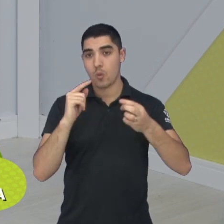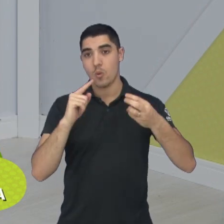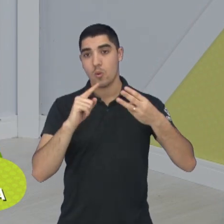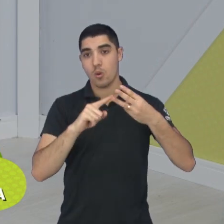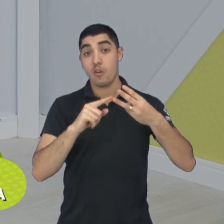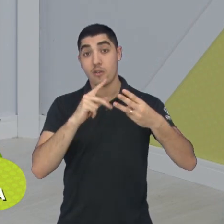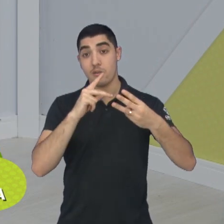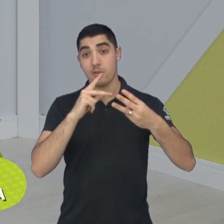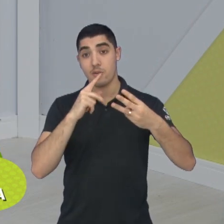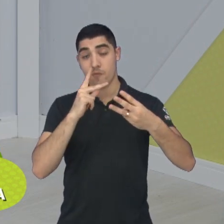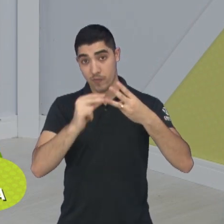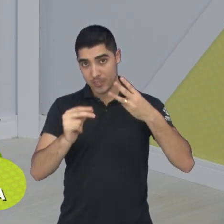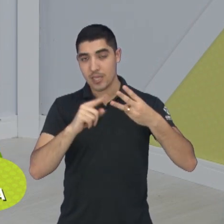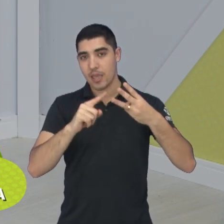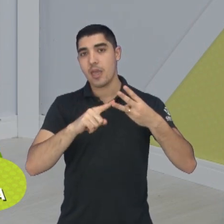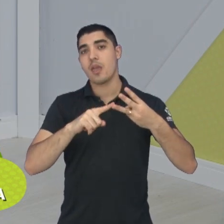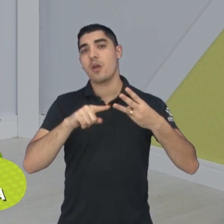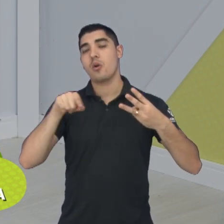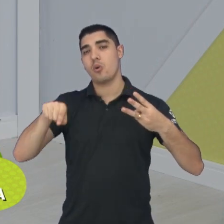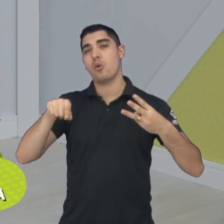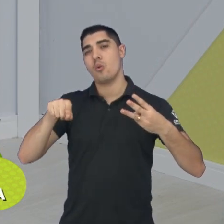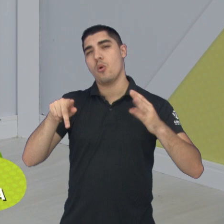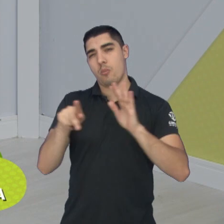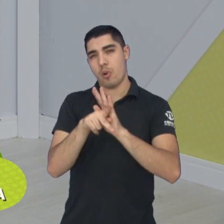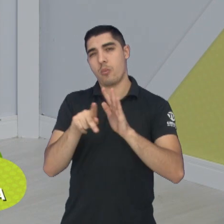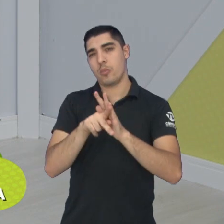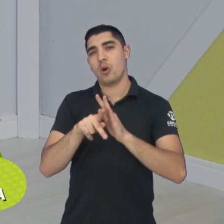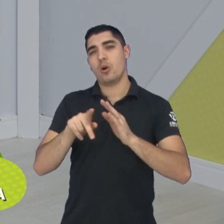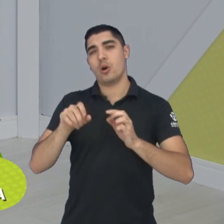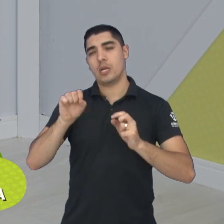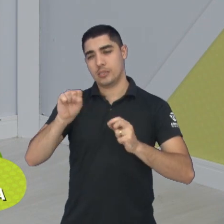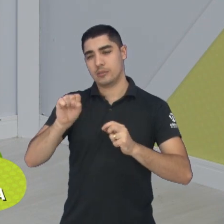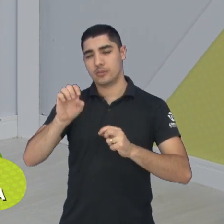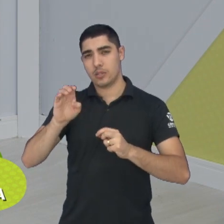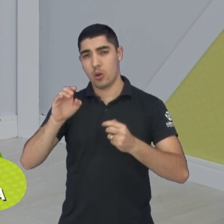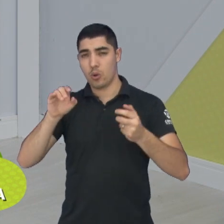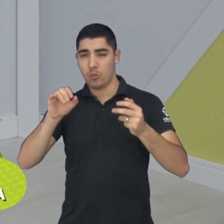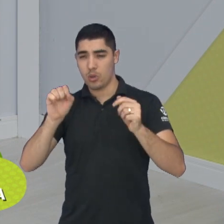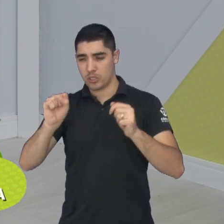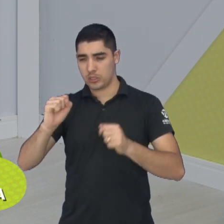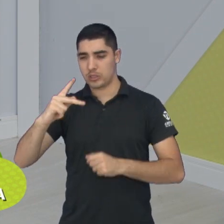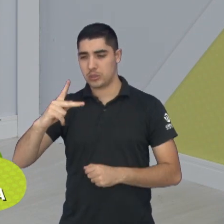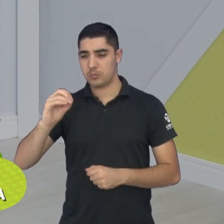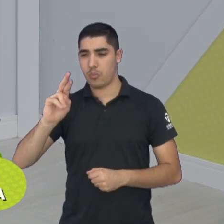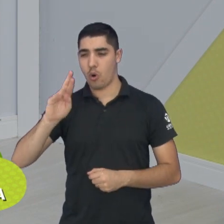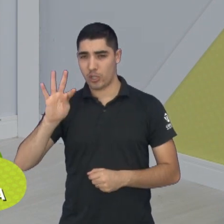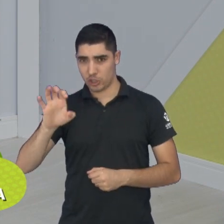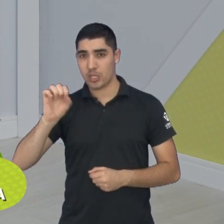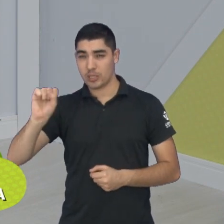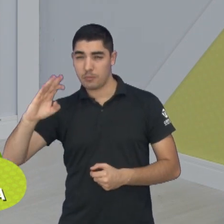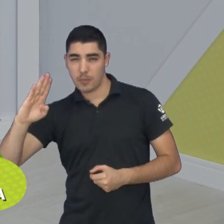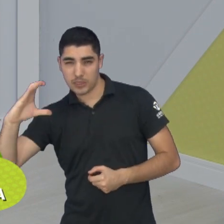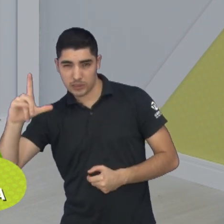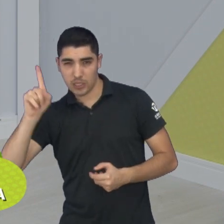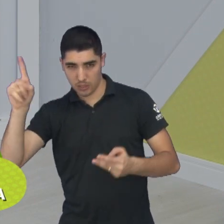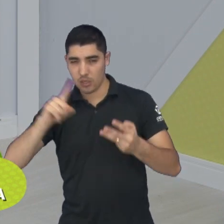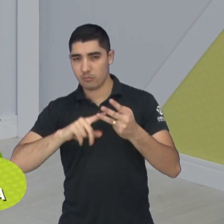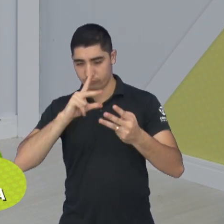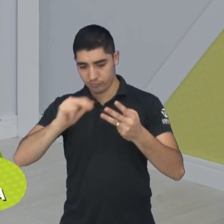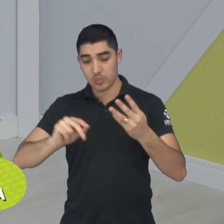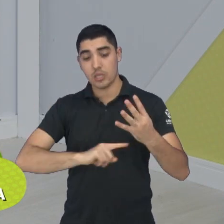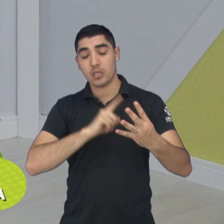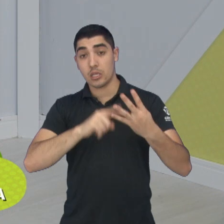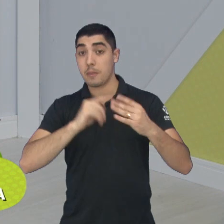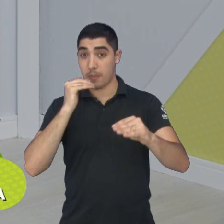venceu o São Bernardo, o Esporte Clube São Bernardo, que é o time da Série A3, por 3-2 e ficou no empate em 0-0 contra o Rio Branco. Amanhã tem jogo treino contra o